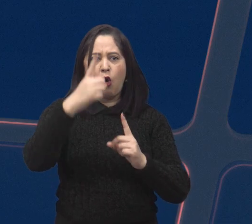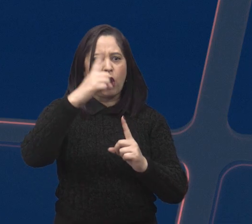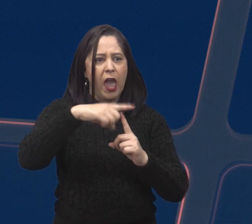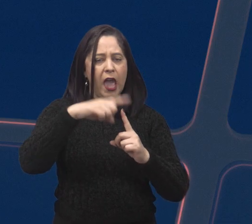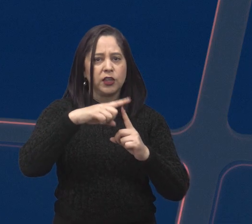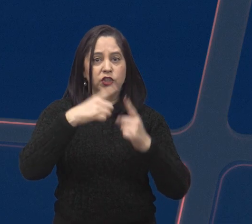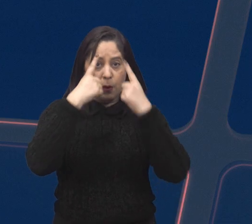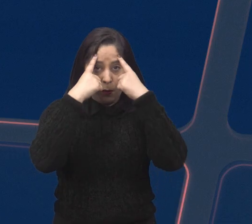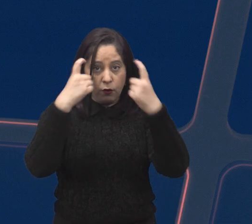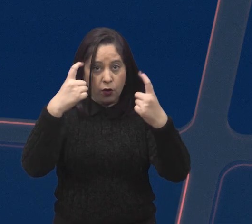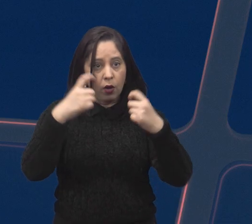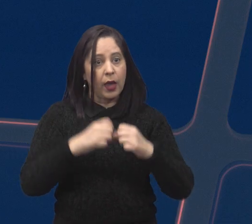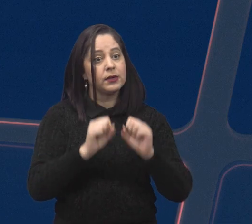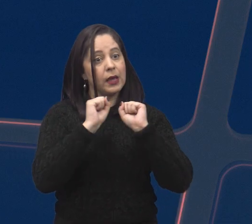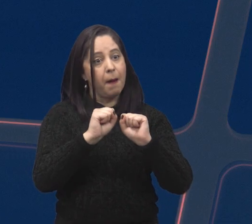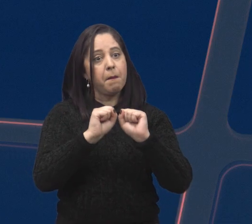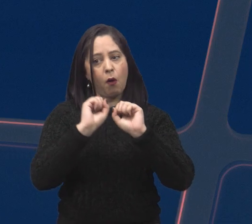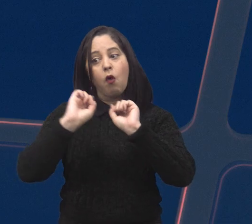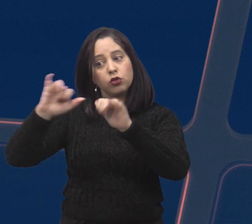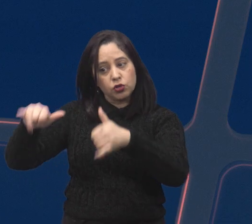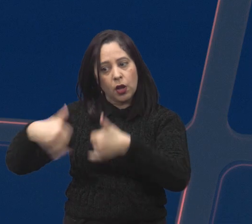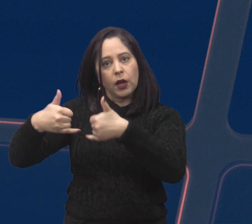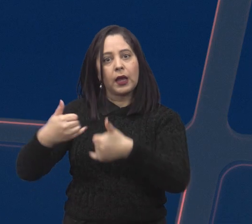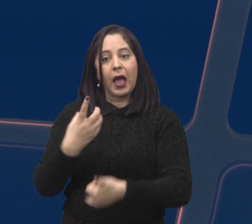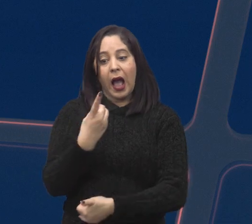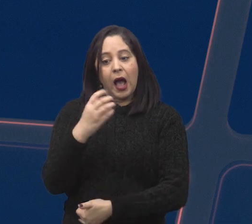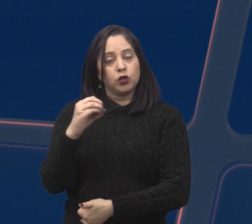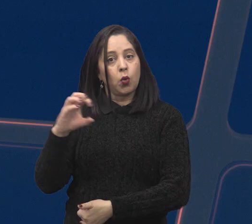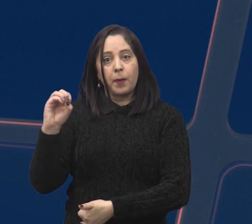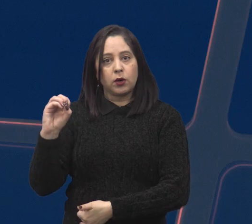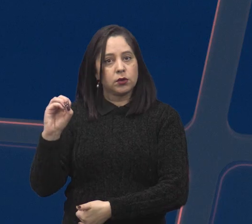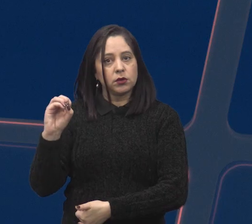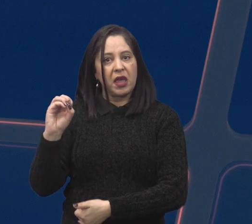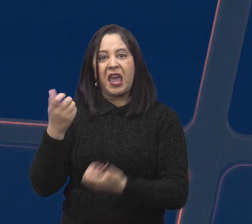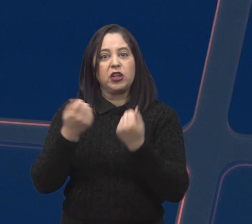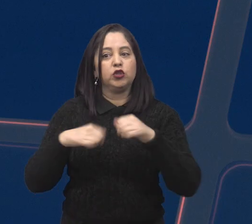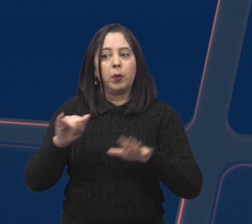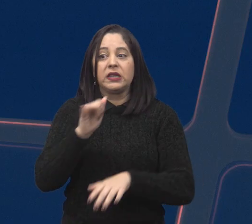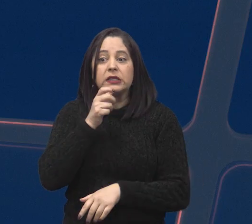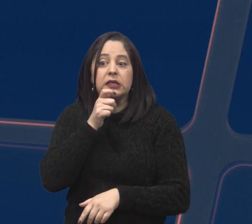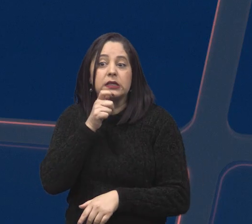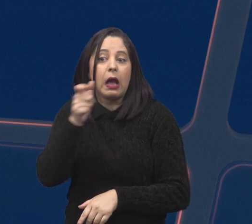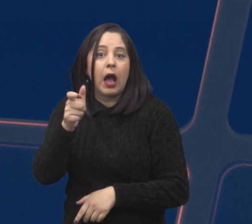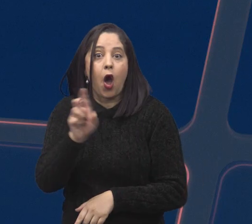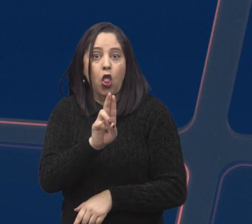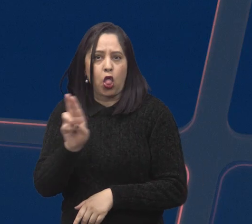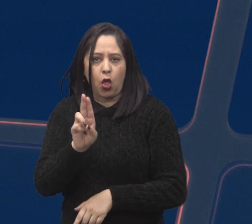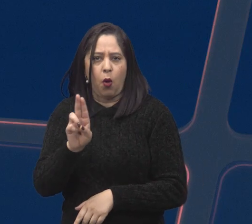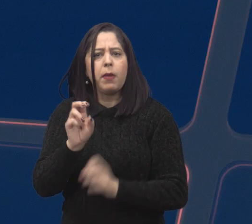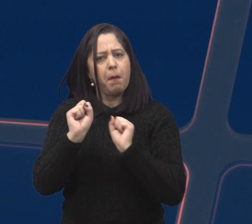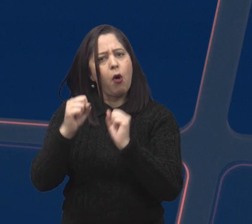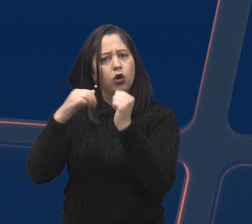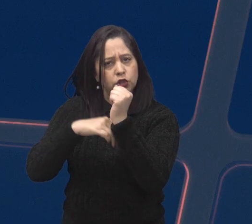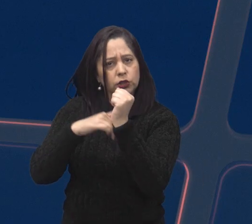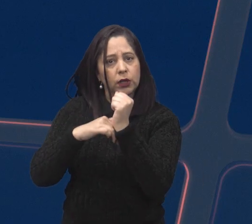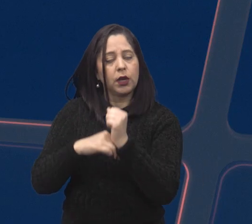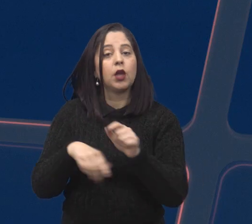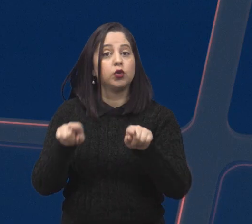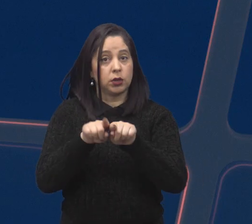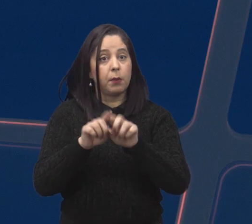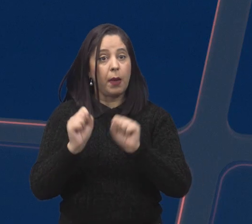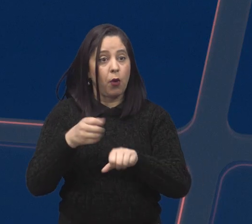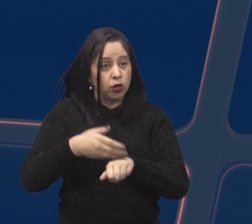de violação, o Disque 100 recebe denúncia anônima e não é preciso se identificar. Também